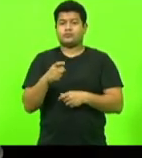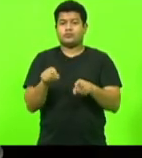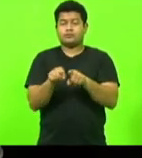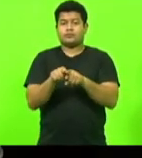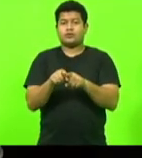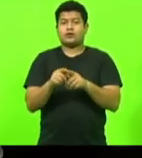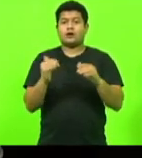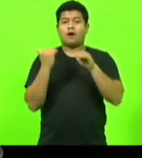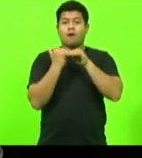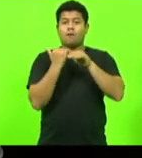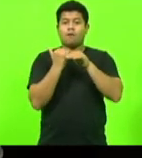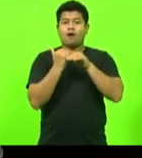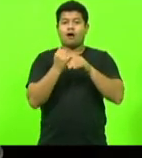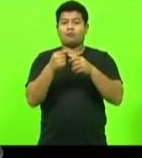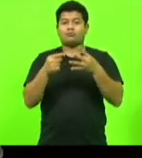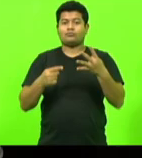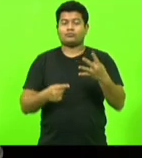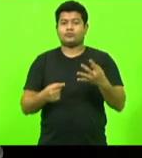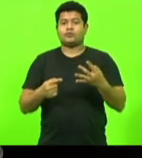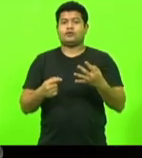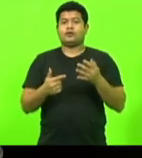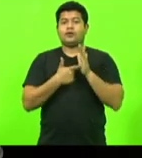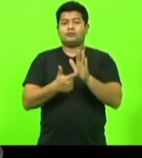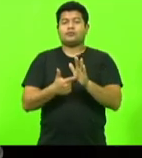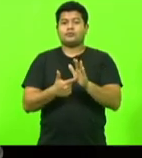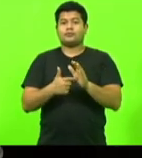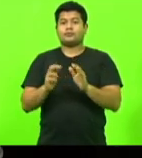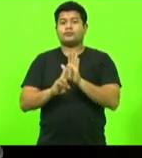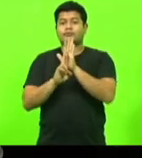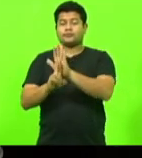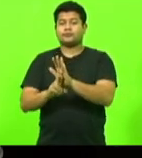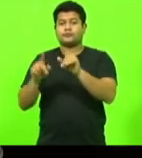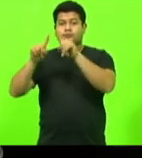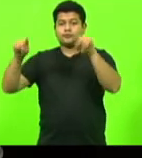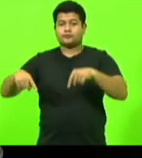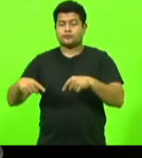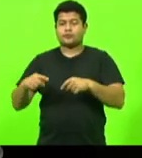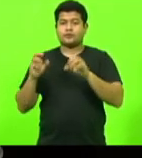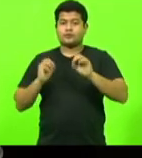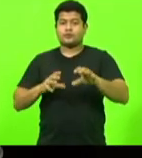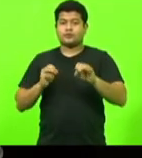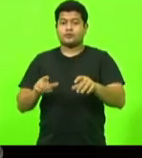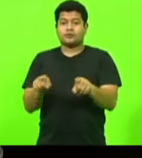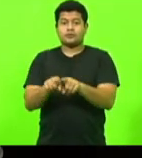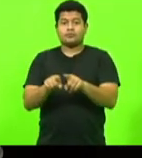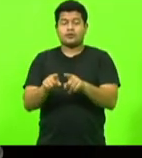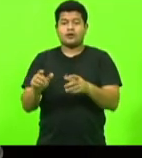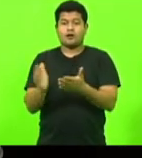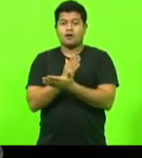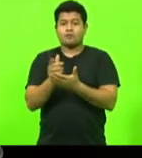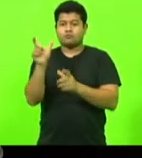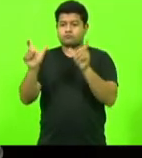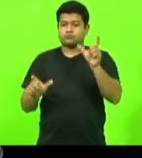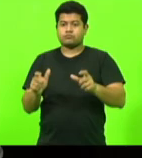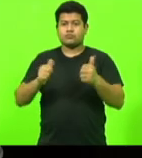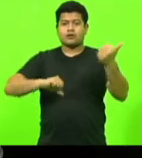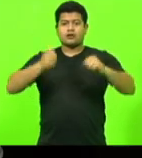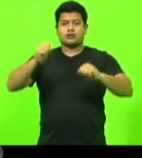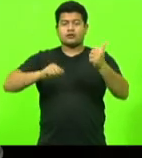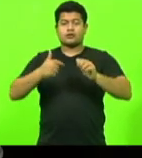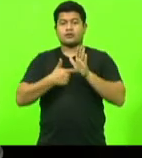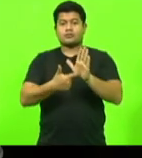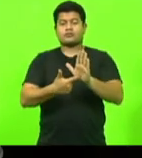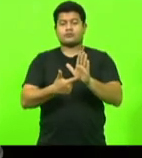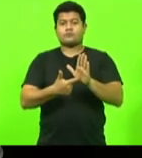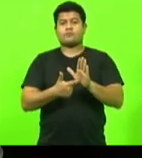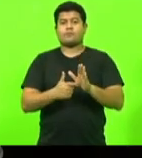as apresentadas pelos representantes dos servidores da educação e dos analistas que apresentaram contribuições em